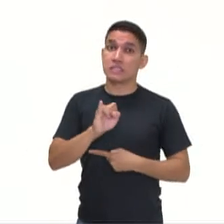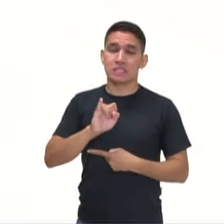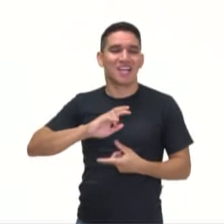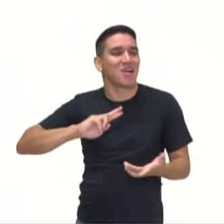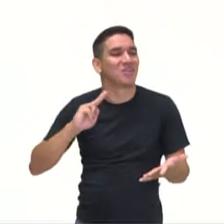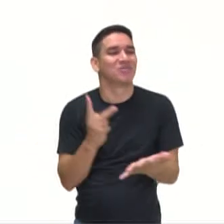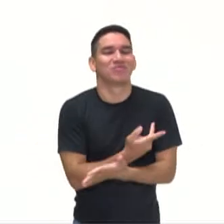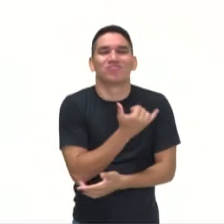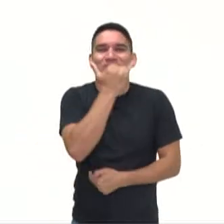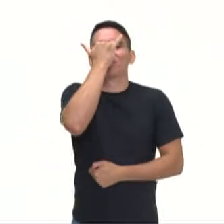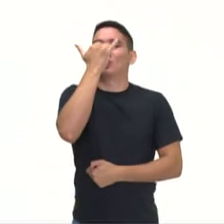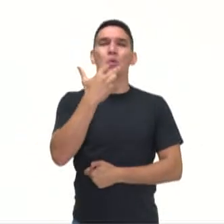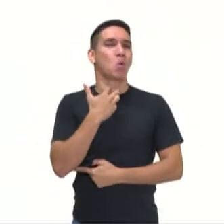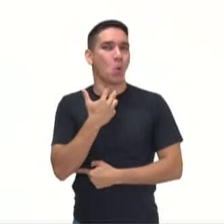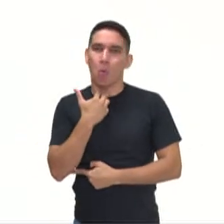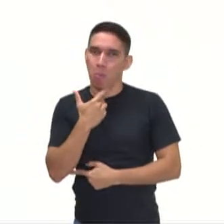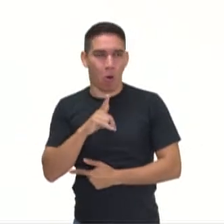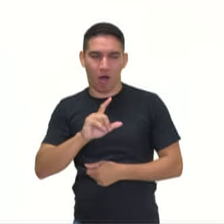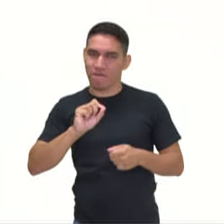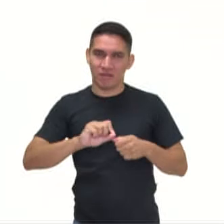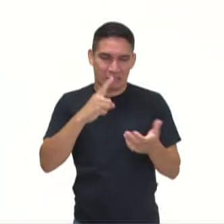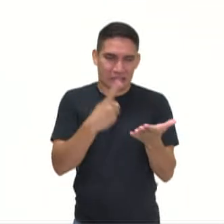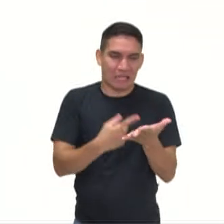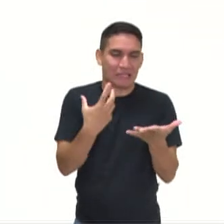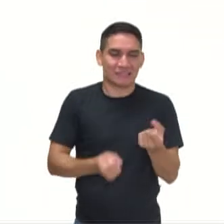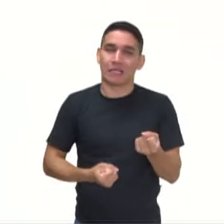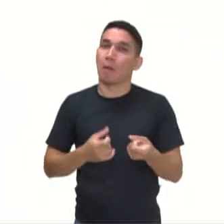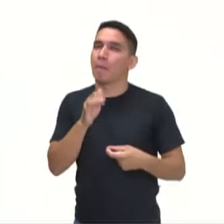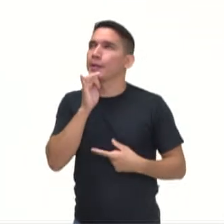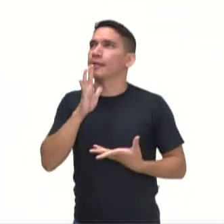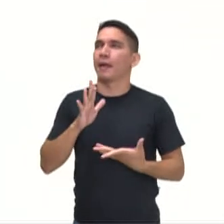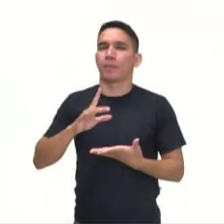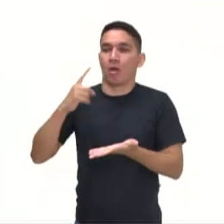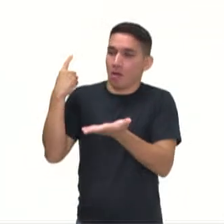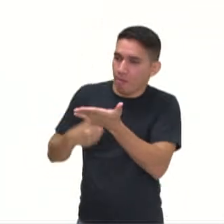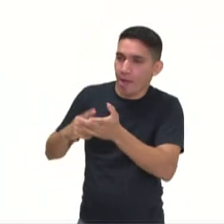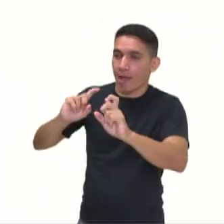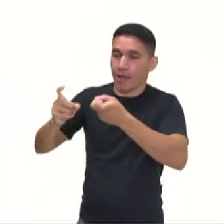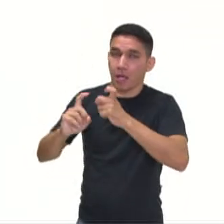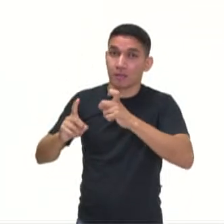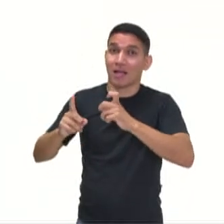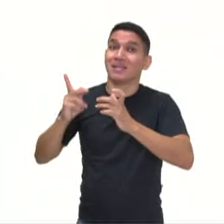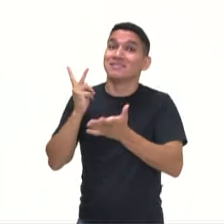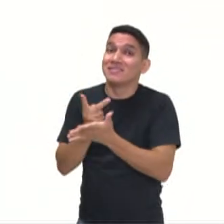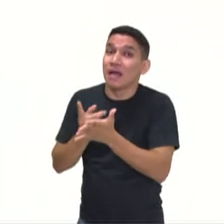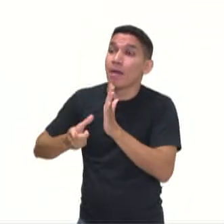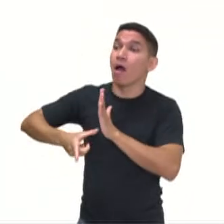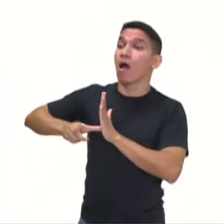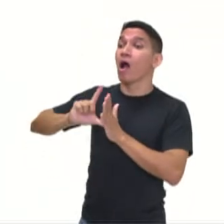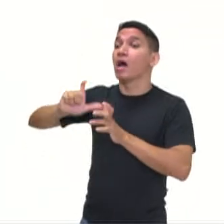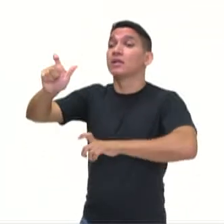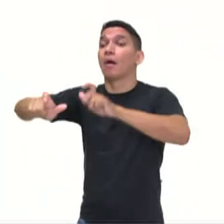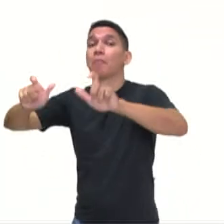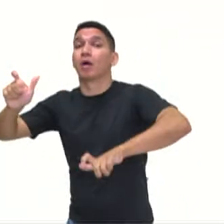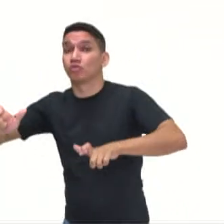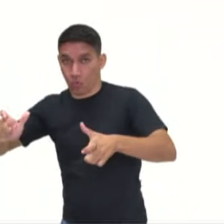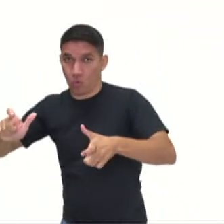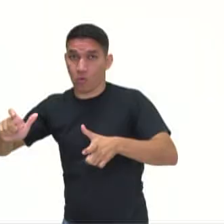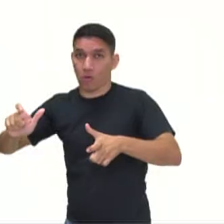com o compromisso, como, por exemplo, participar de uma reunião, devemos sempre informar aos envolvidos e